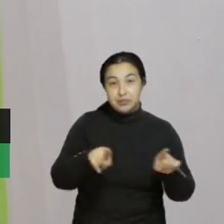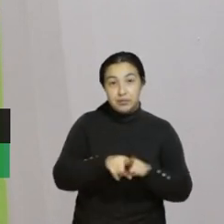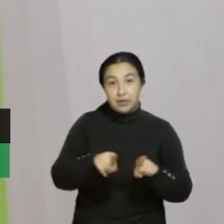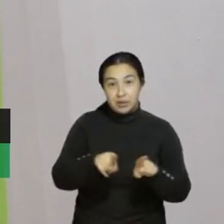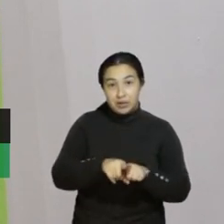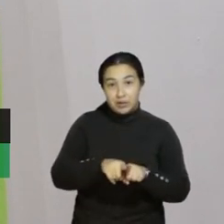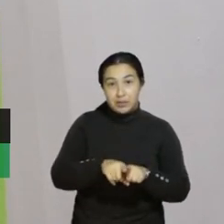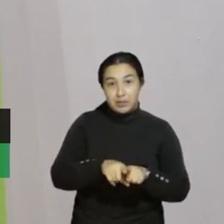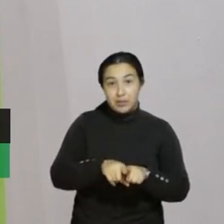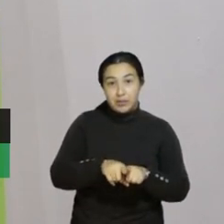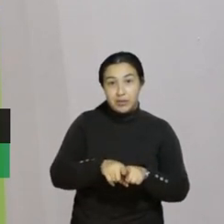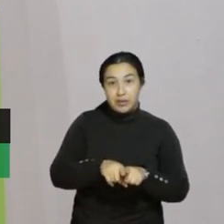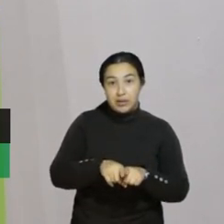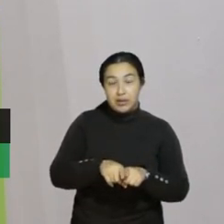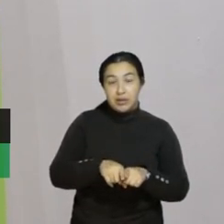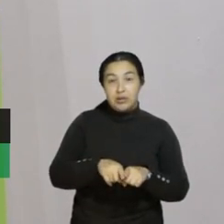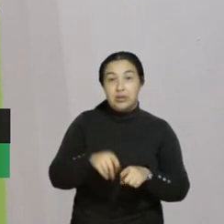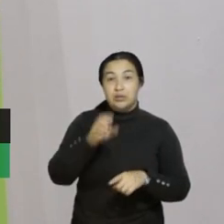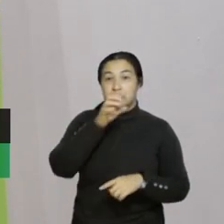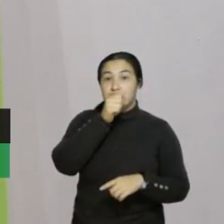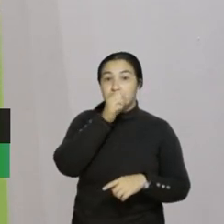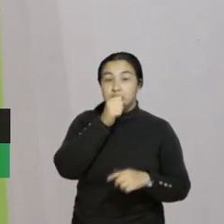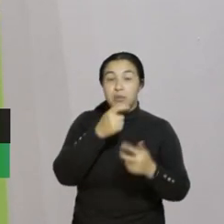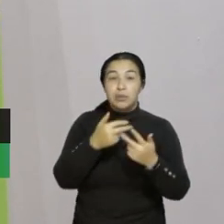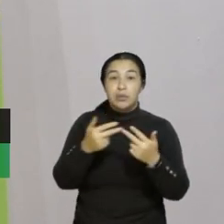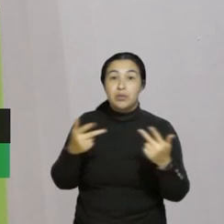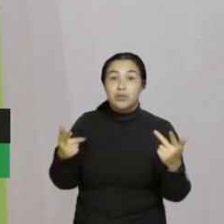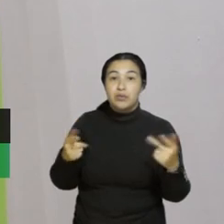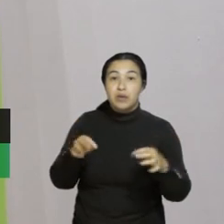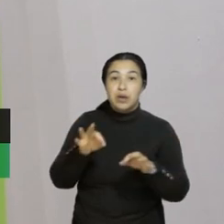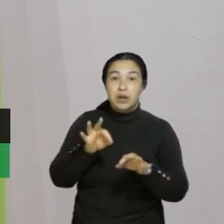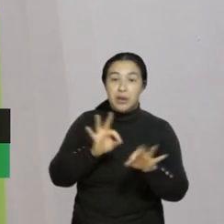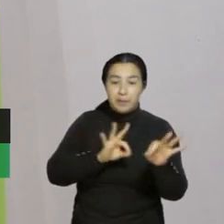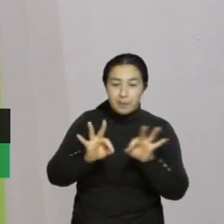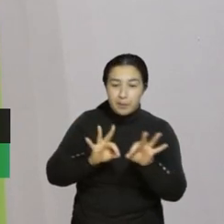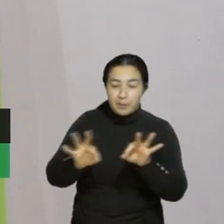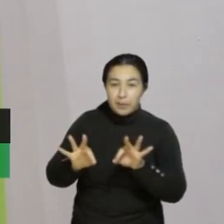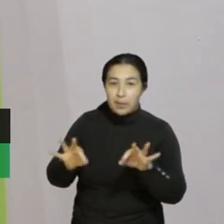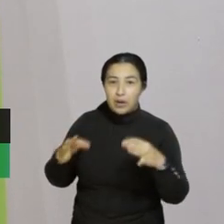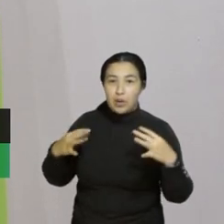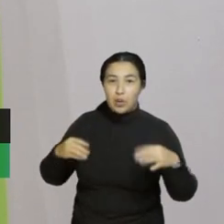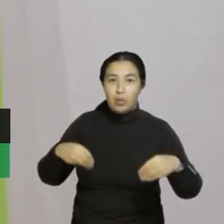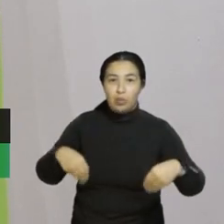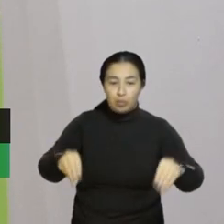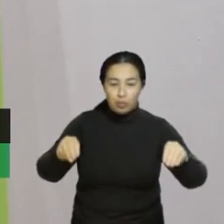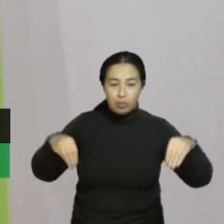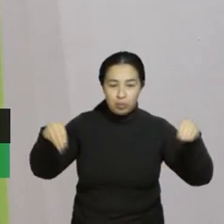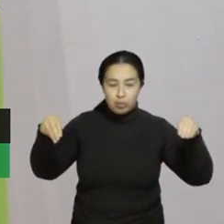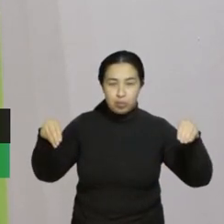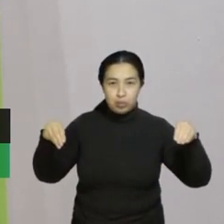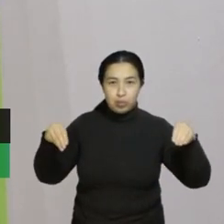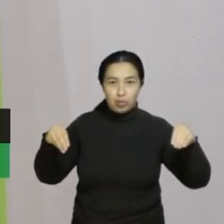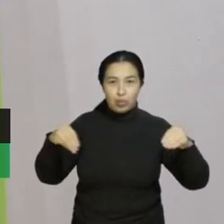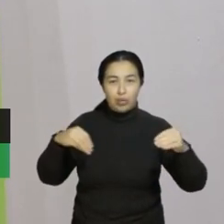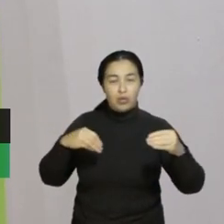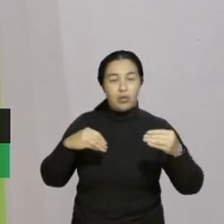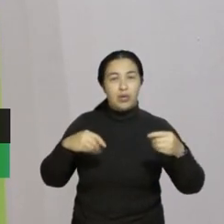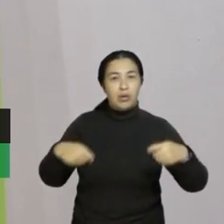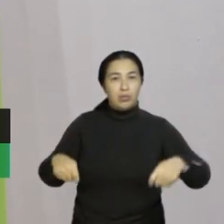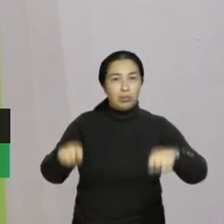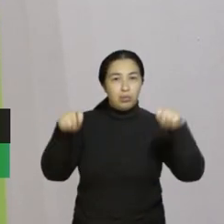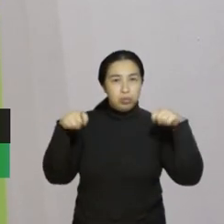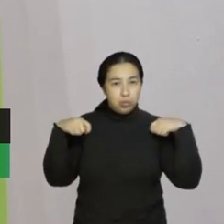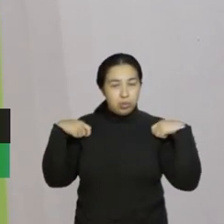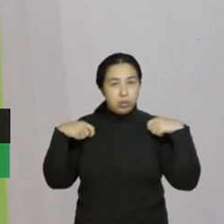Sagrado Coração de Jesus, no sábado, confeccionou mais de 700 cobertores para enviar ao Rio Grande do Sul com ajuda voluntária, com